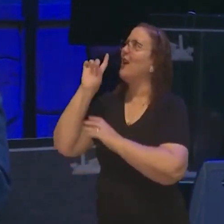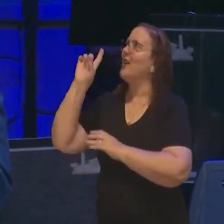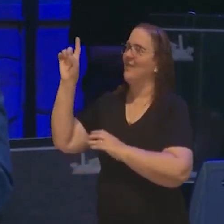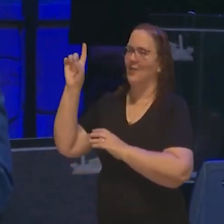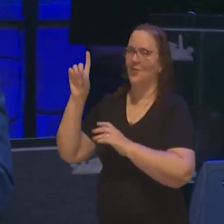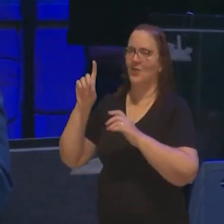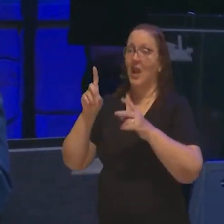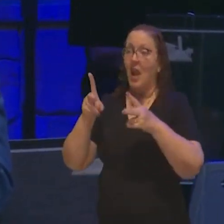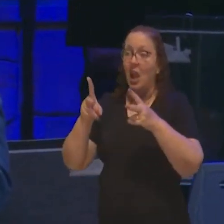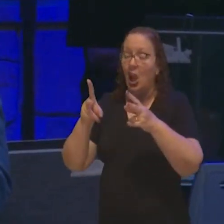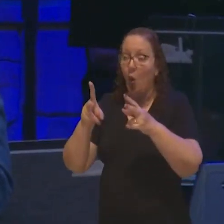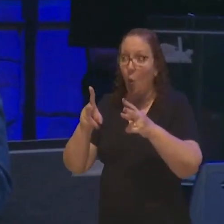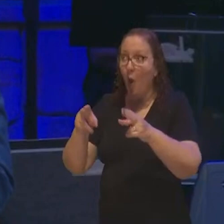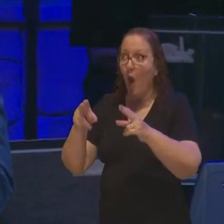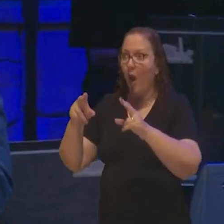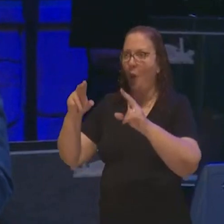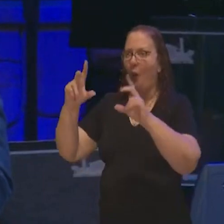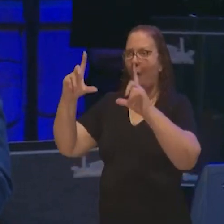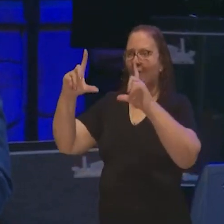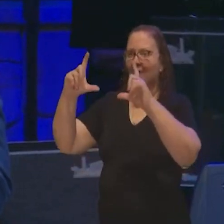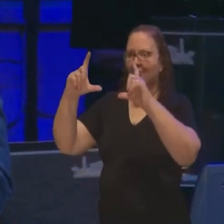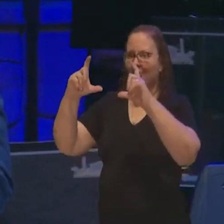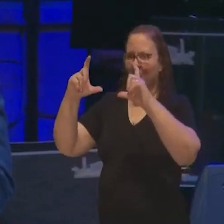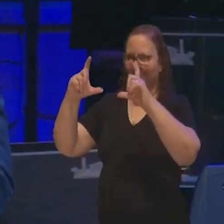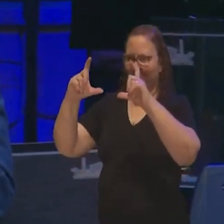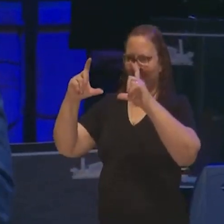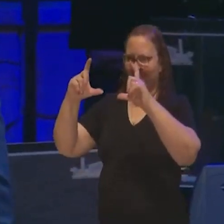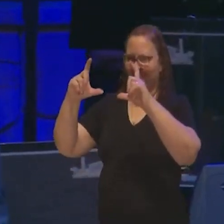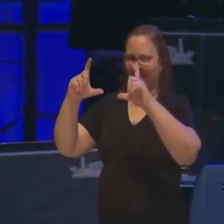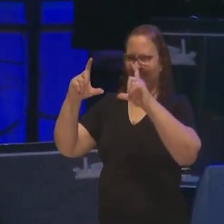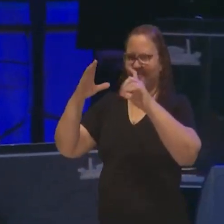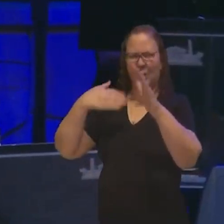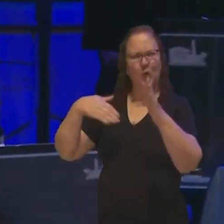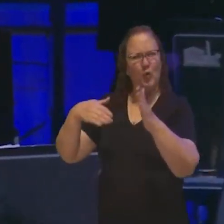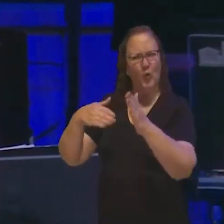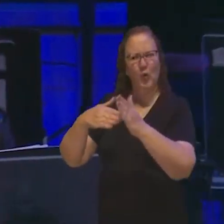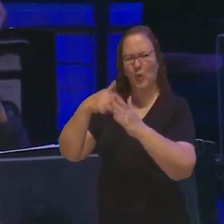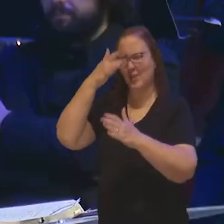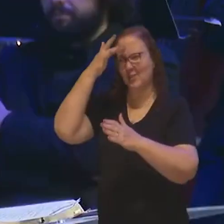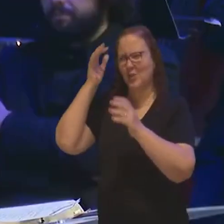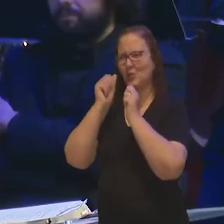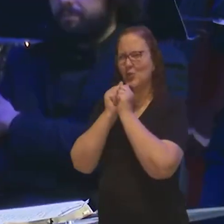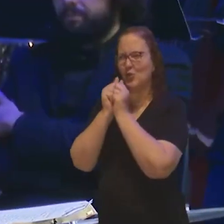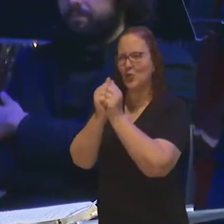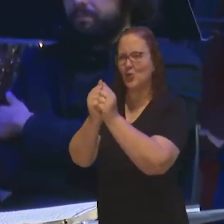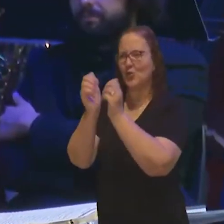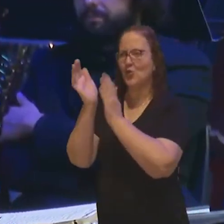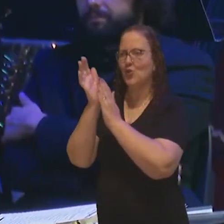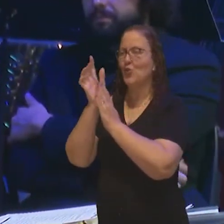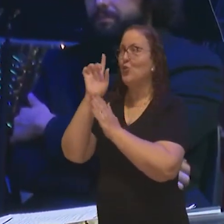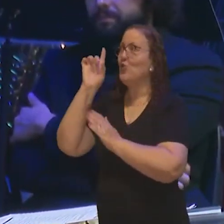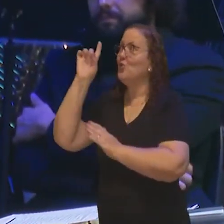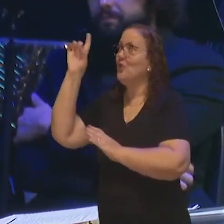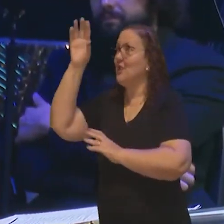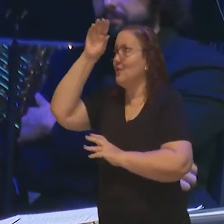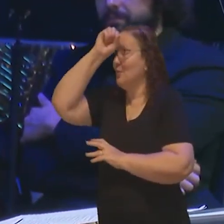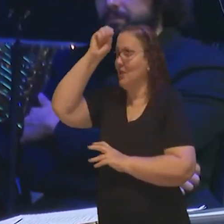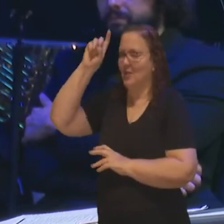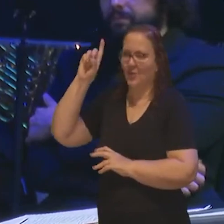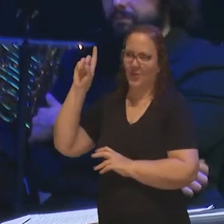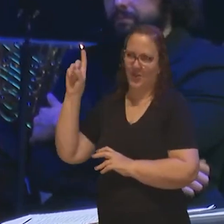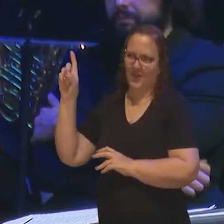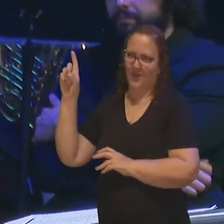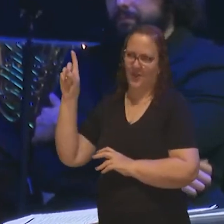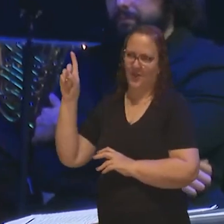ausentes na hora que Ele nos chamar. Jesus chega diante dos discípulos e Ele